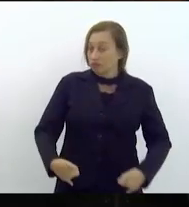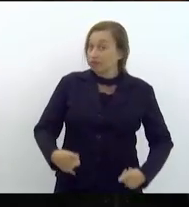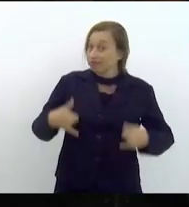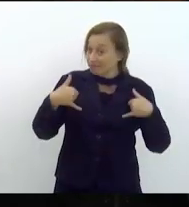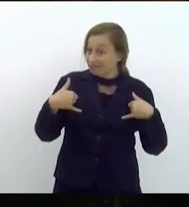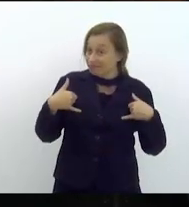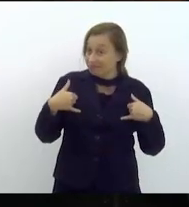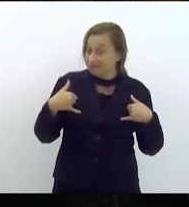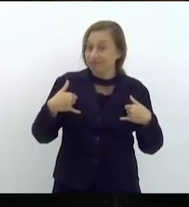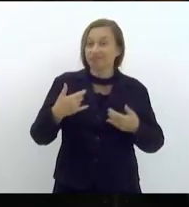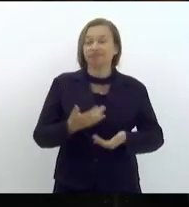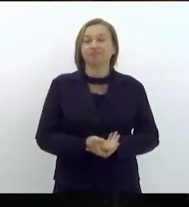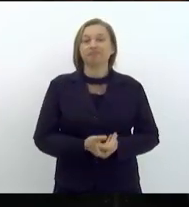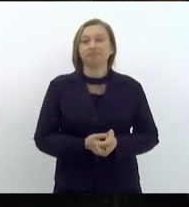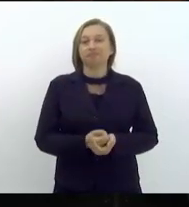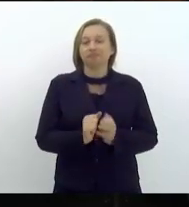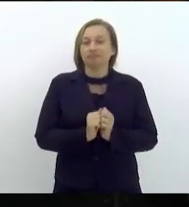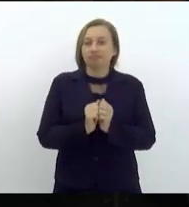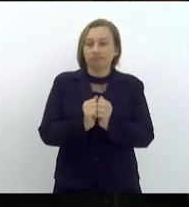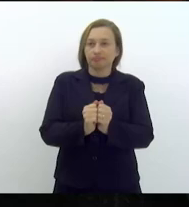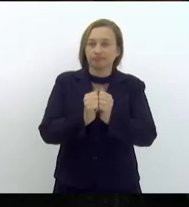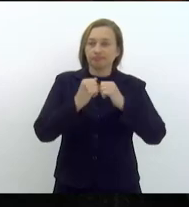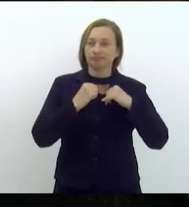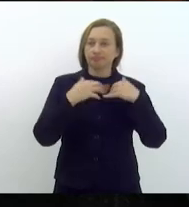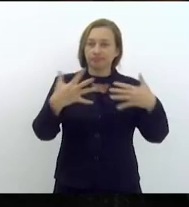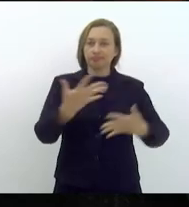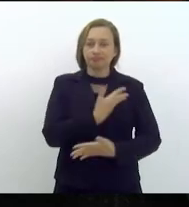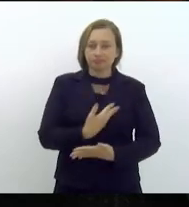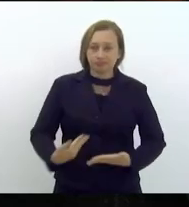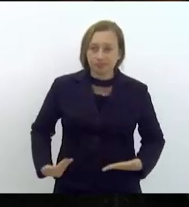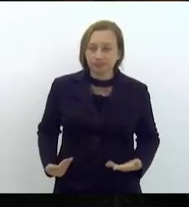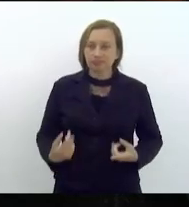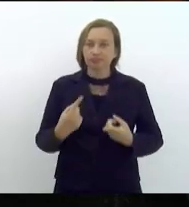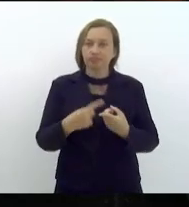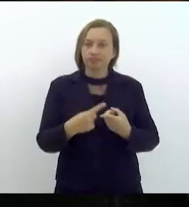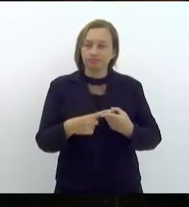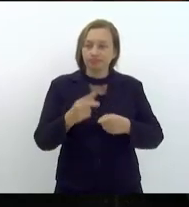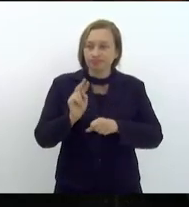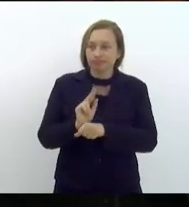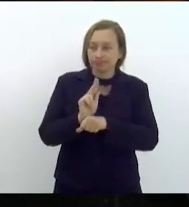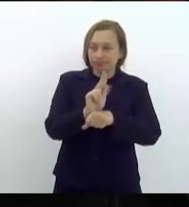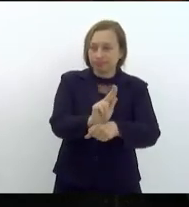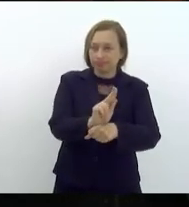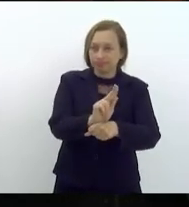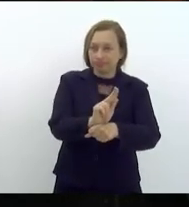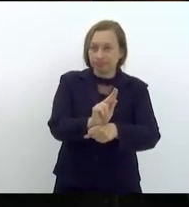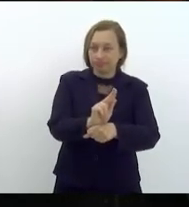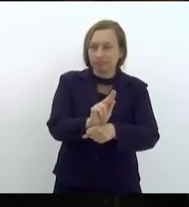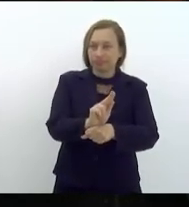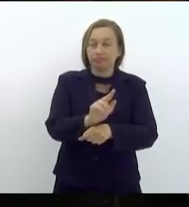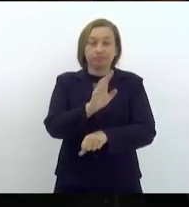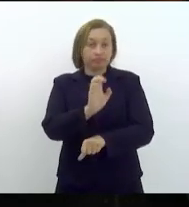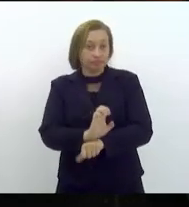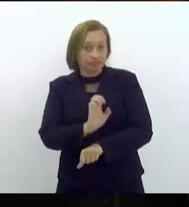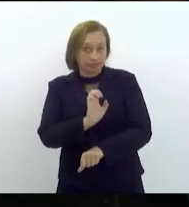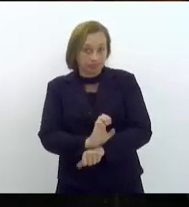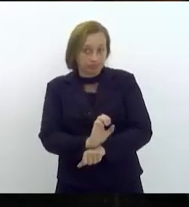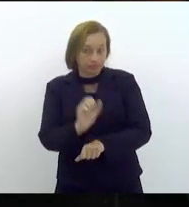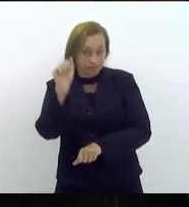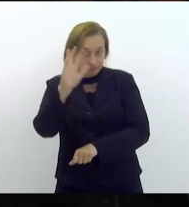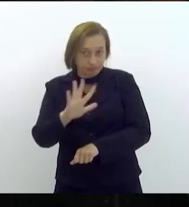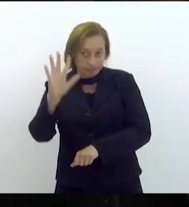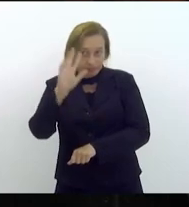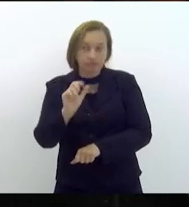de participar dessa audiência pública porque a Procuradoria Geral do Estado através do